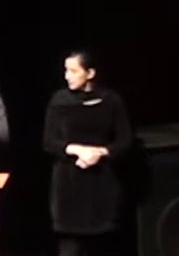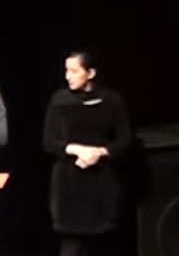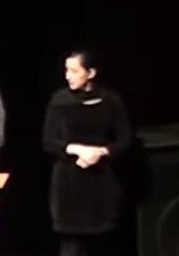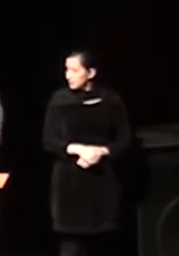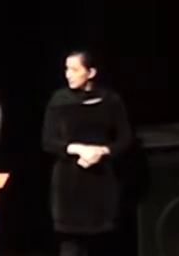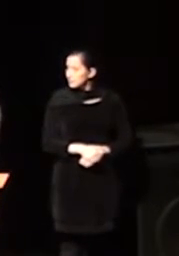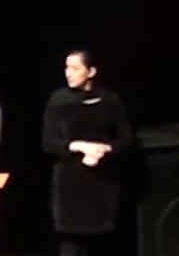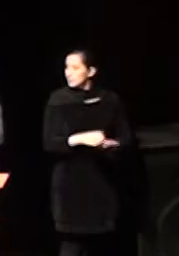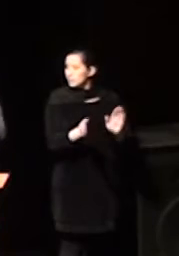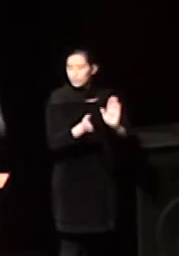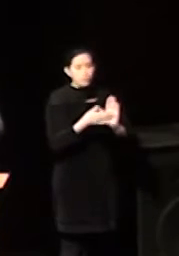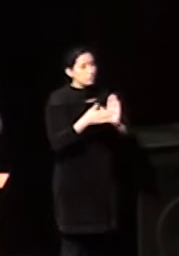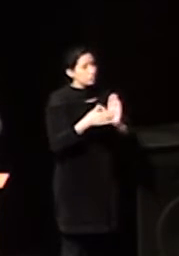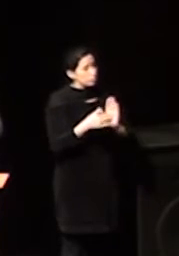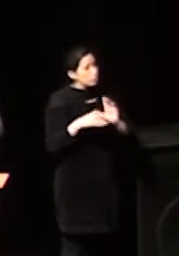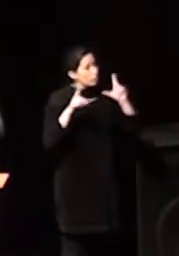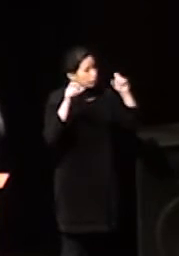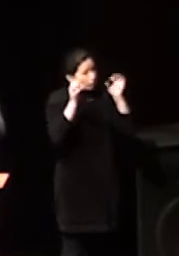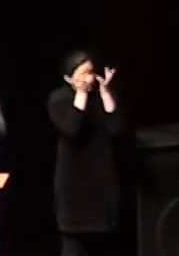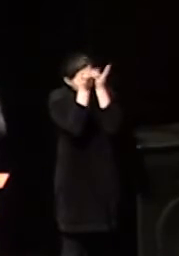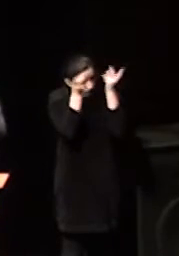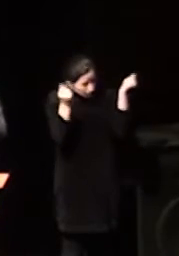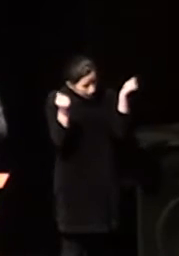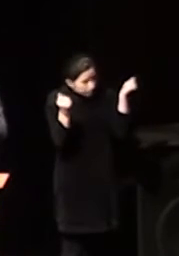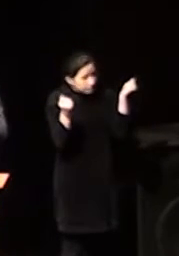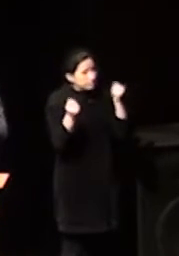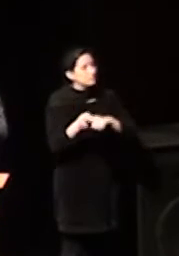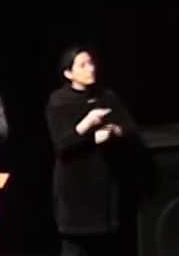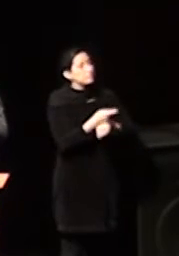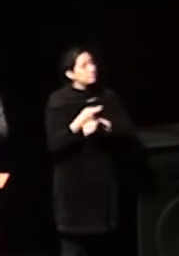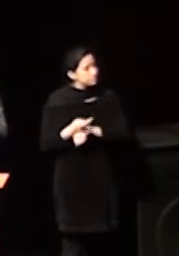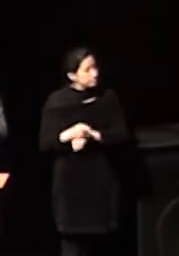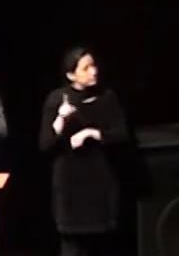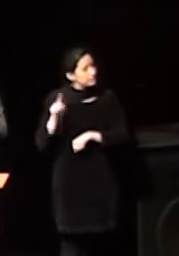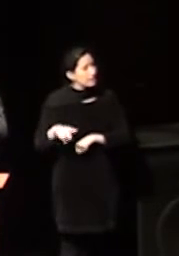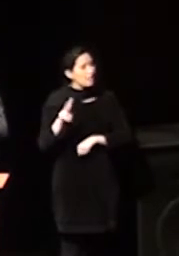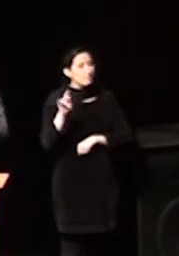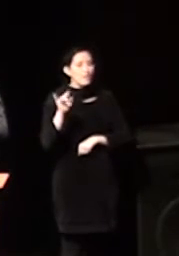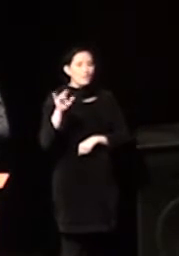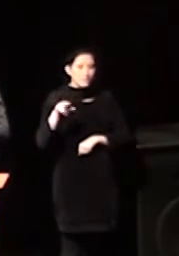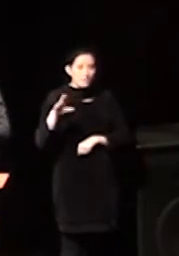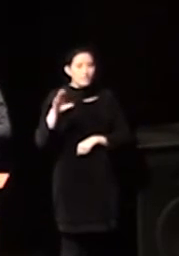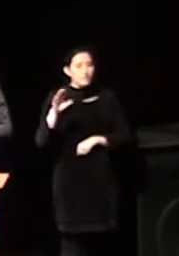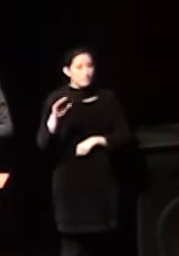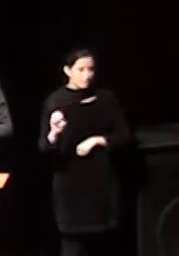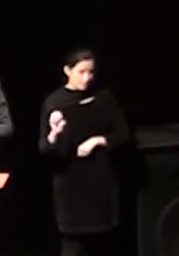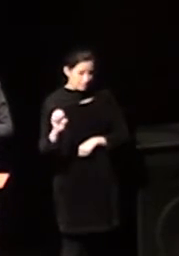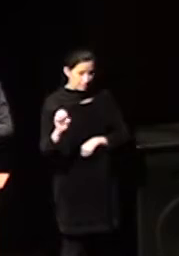Esse projeto, a fotografia abstrata, será recebido pelas mãos aqui da Vanice Simone.